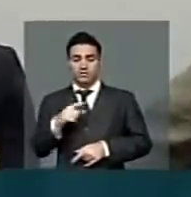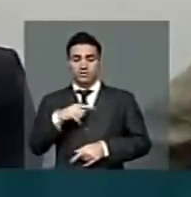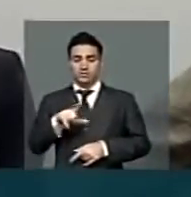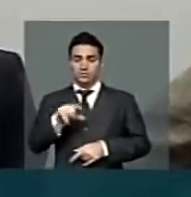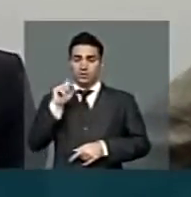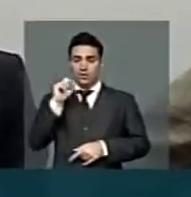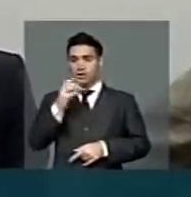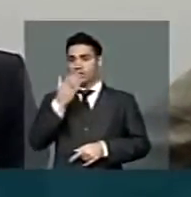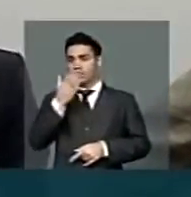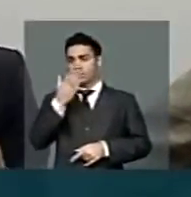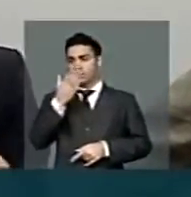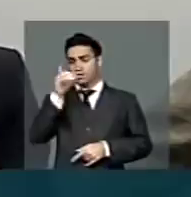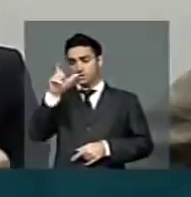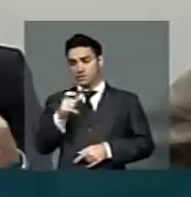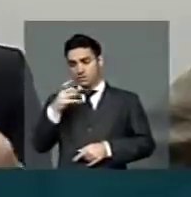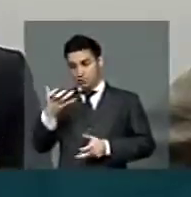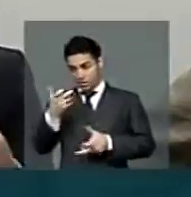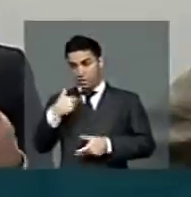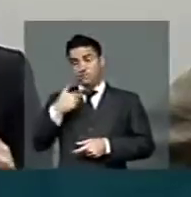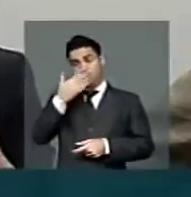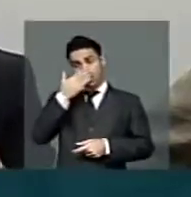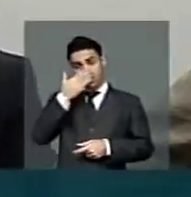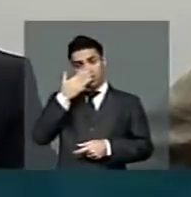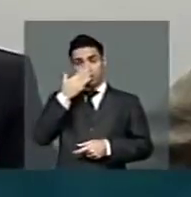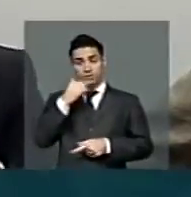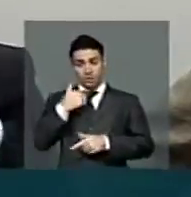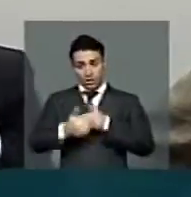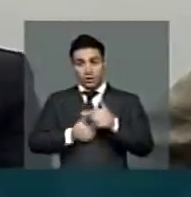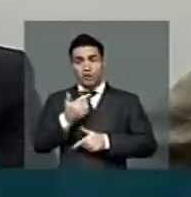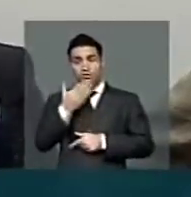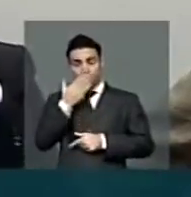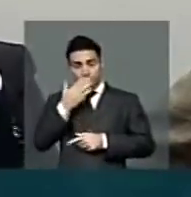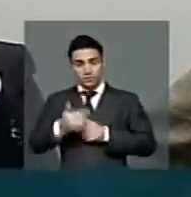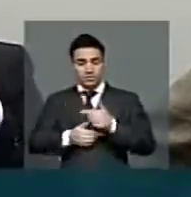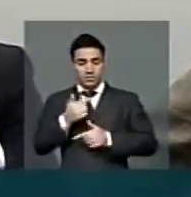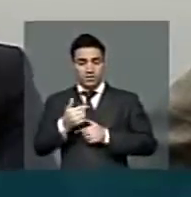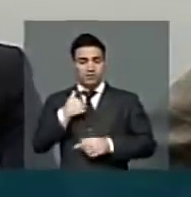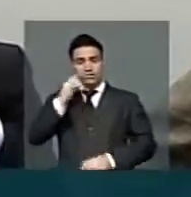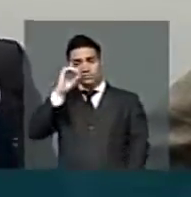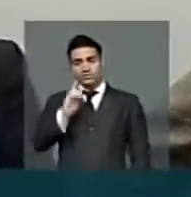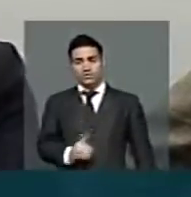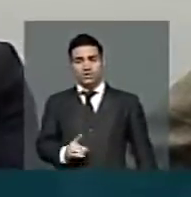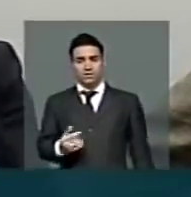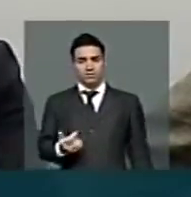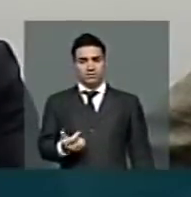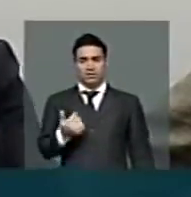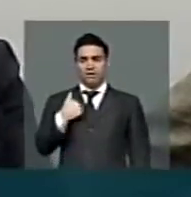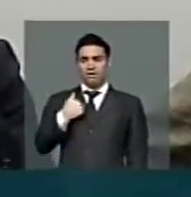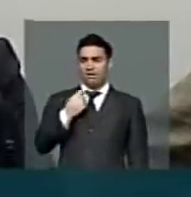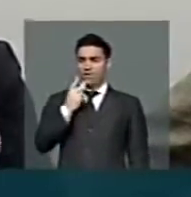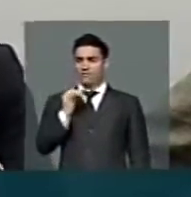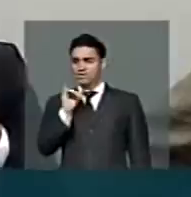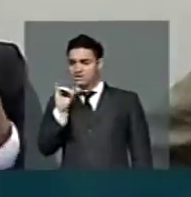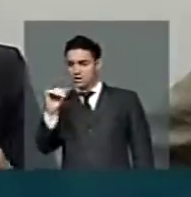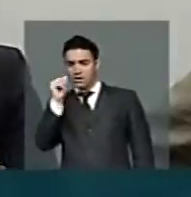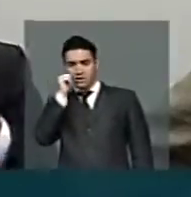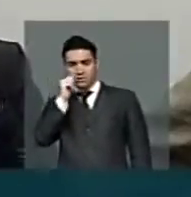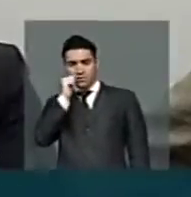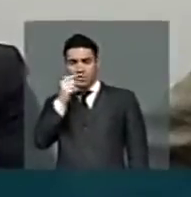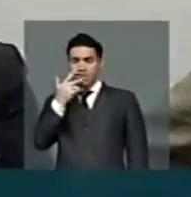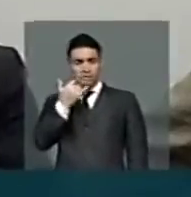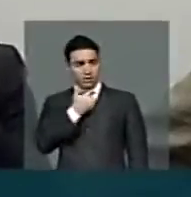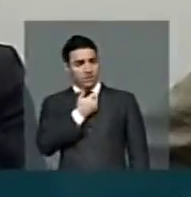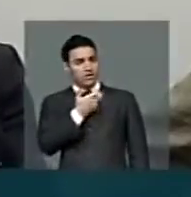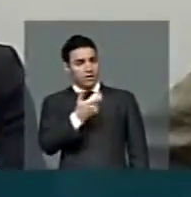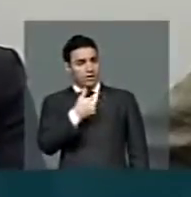ser prostituta, se dedicar a essa ocupação. É um direito, e quem somos nós para chegar para uma mulher que está dizendo para nós,